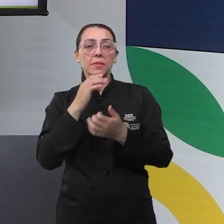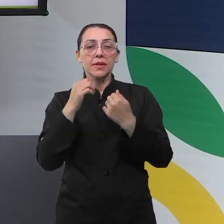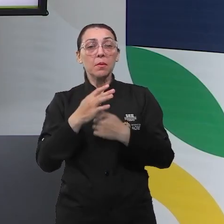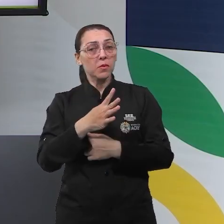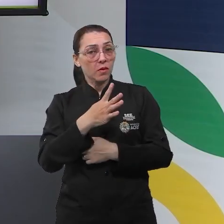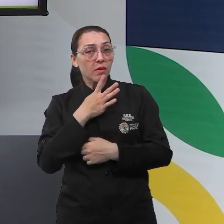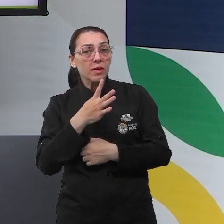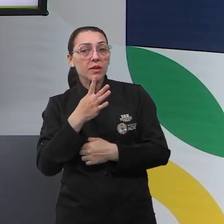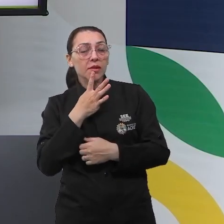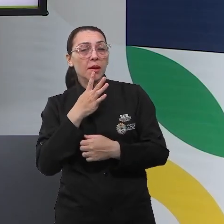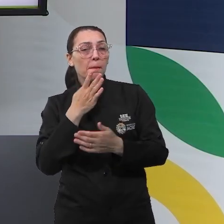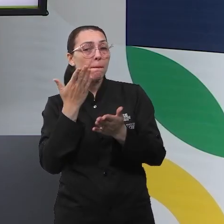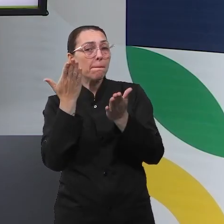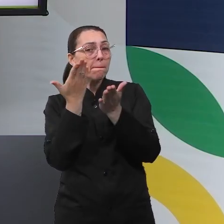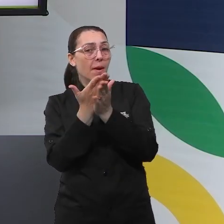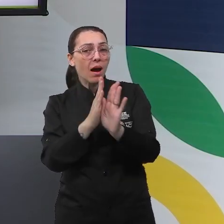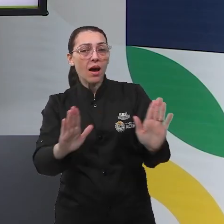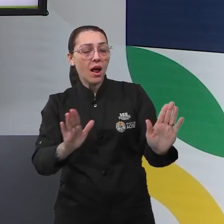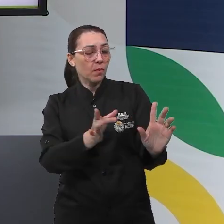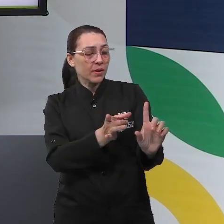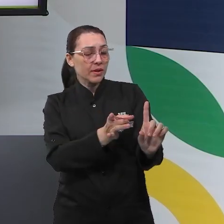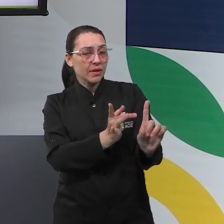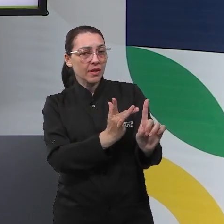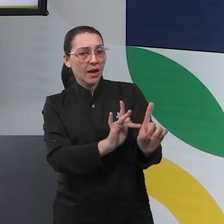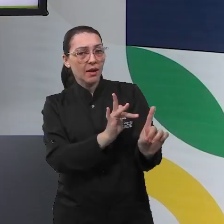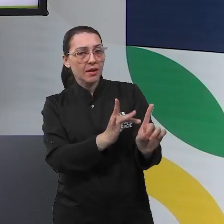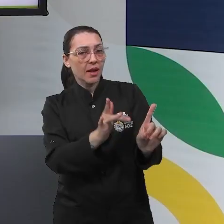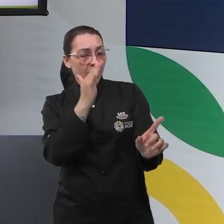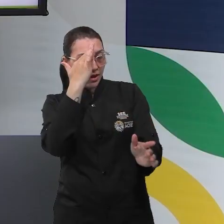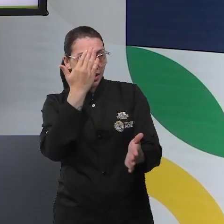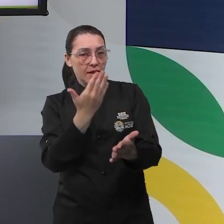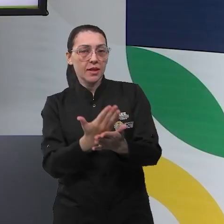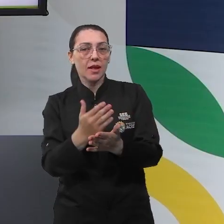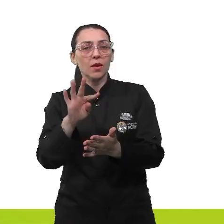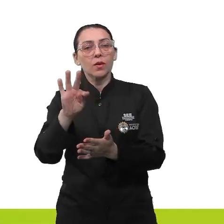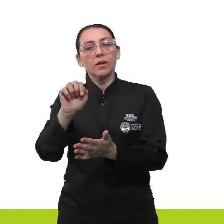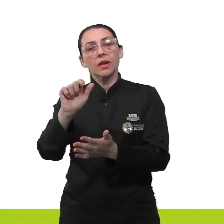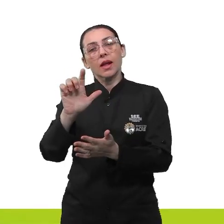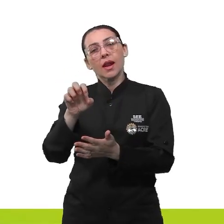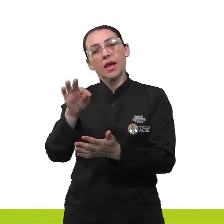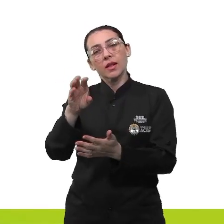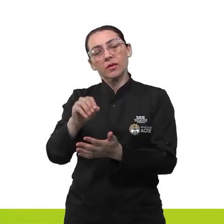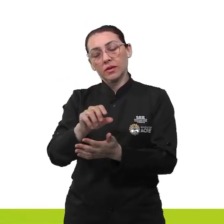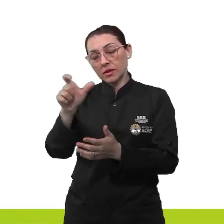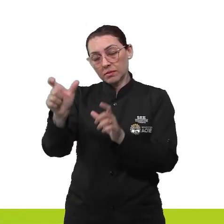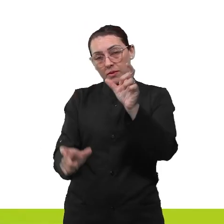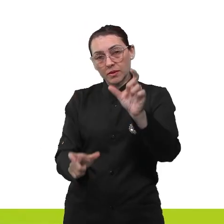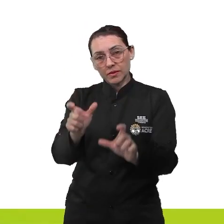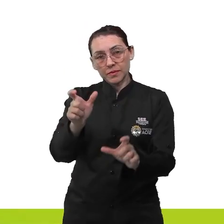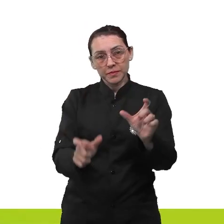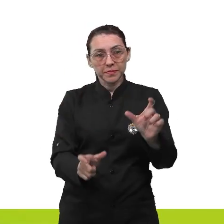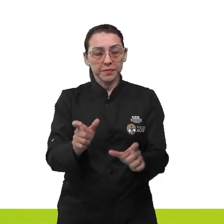de ser capacitistas e acreditar no talento das pessoas. Vamos lá para a questão.